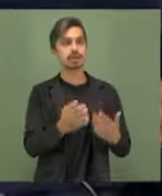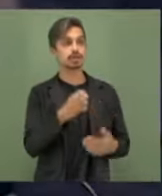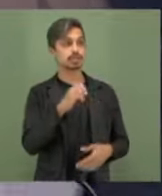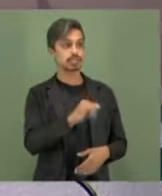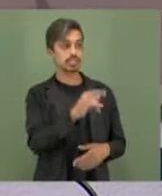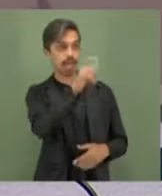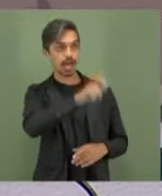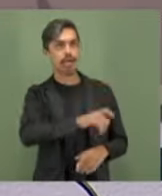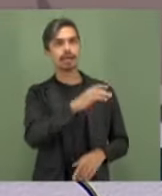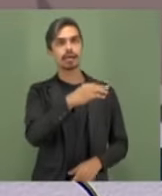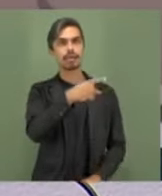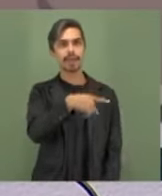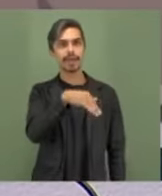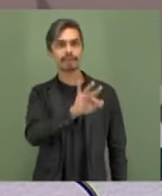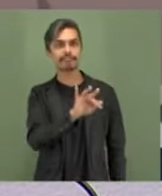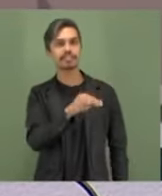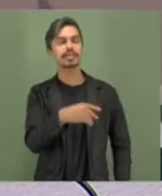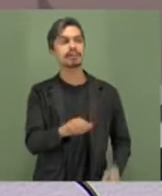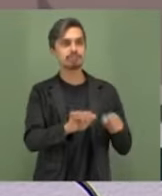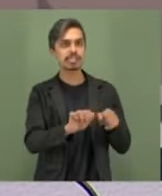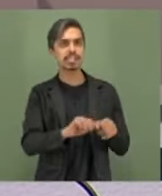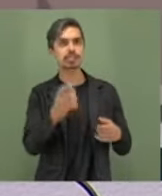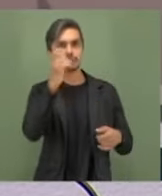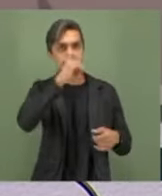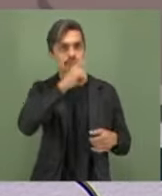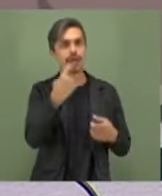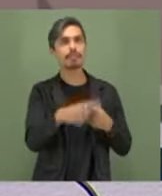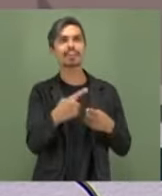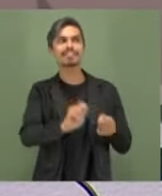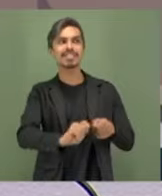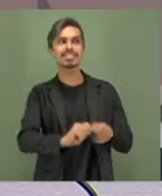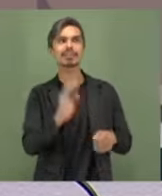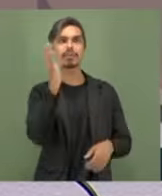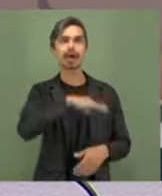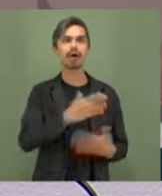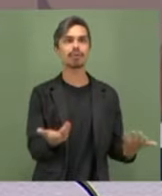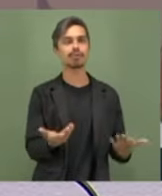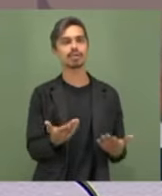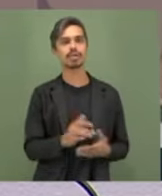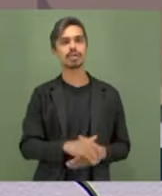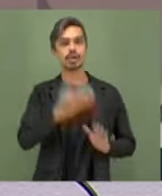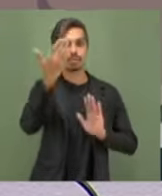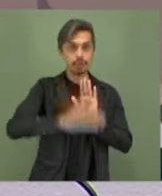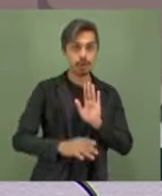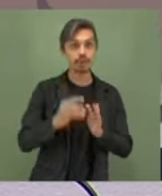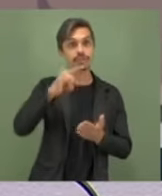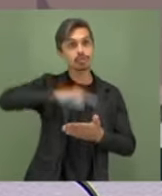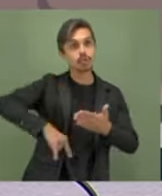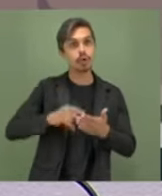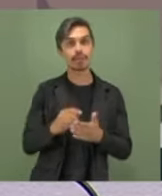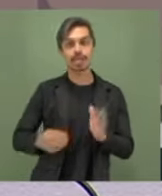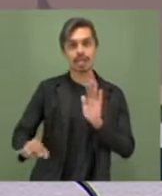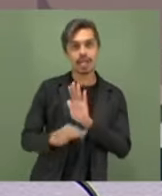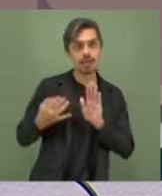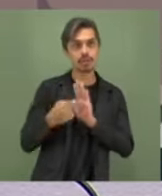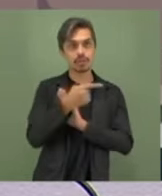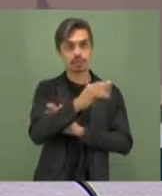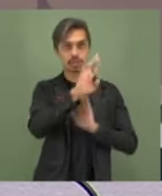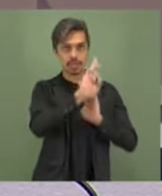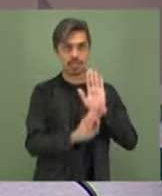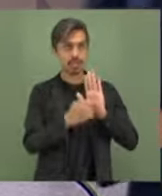algo de mal estava a fazer. E nessa questão do visto, eu volto a dizer, está comprovado no documento assinado pelo